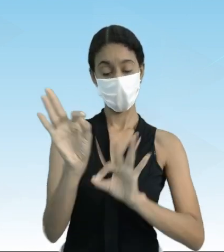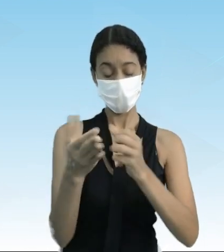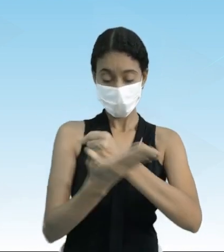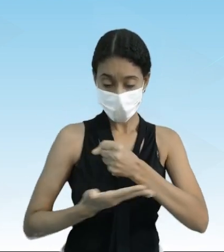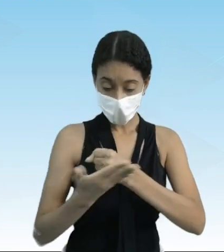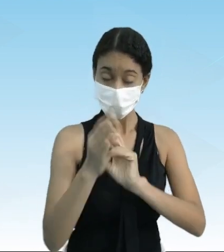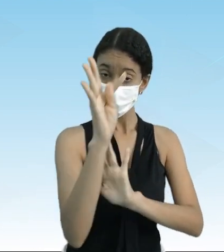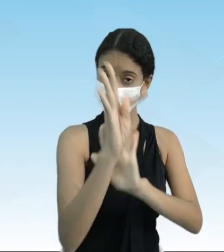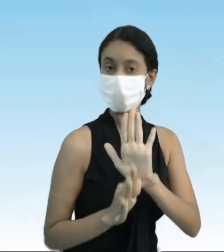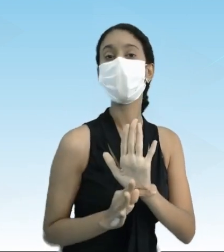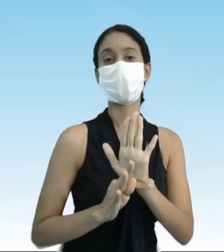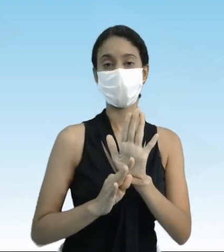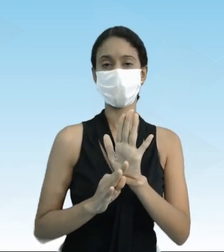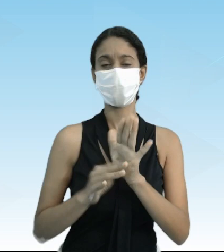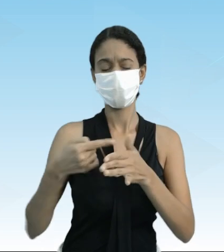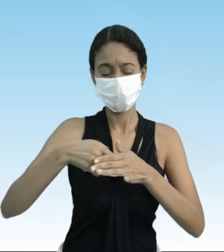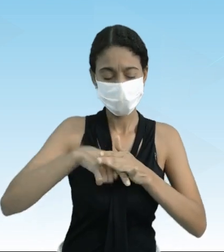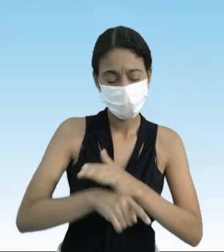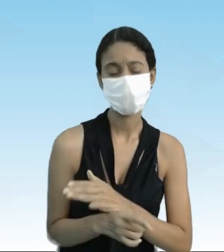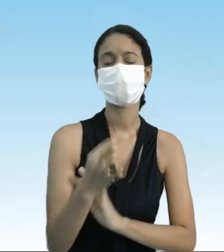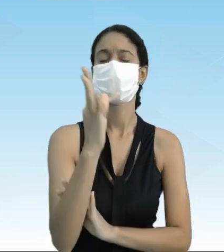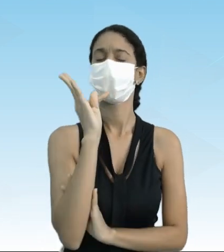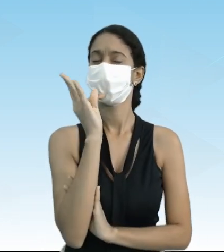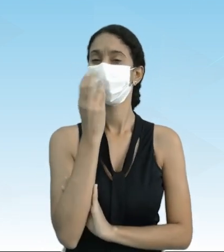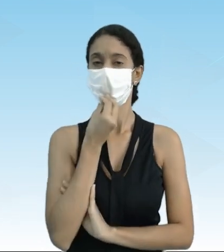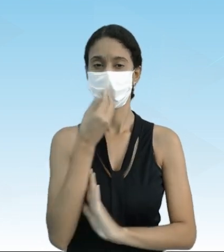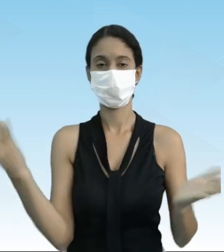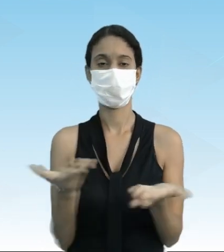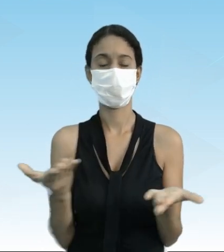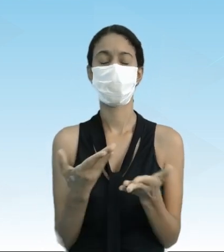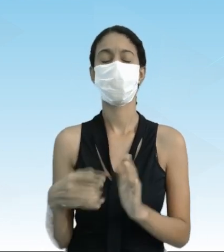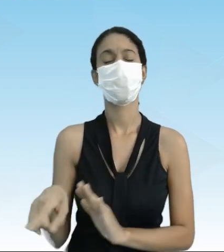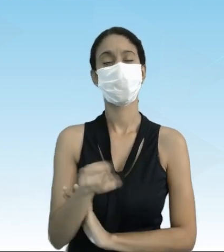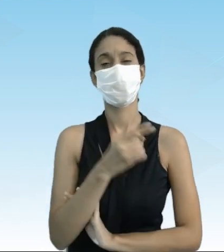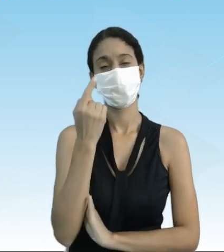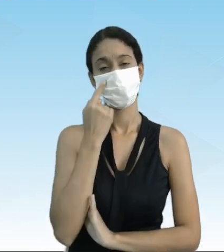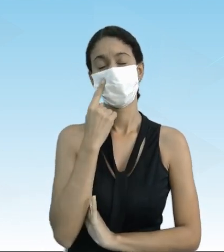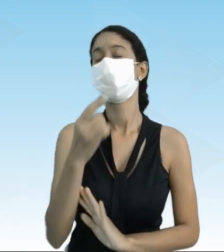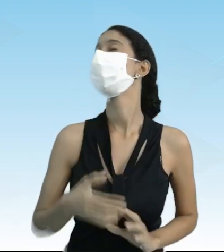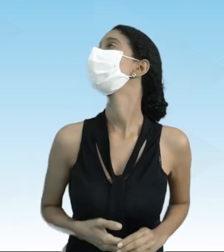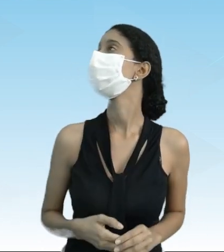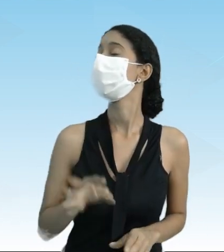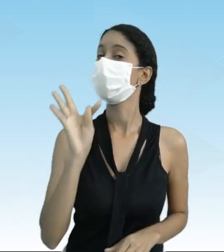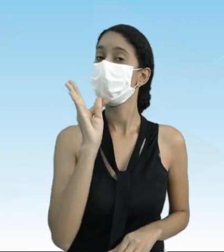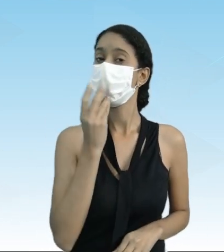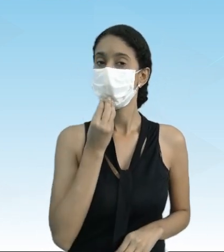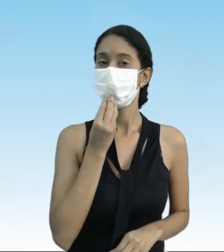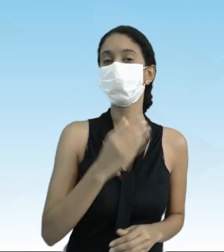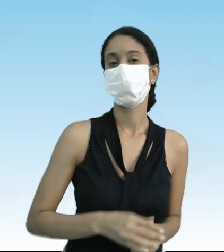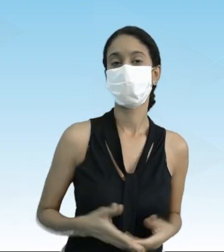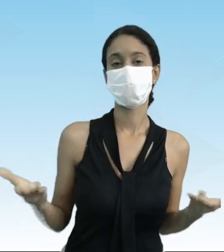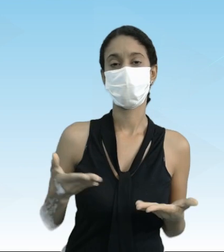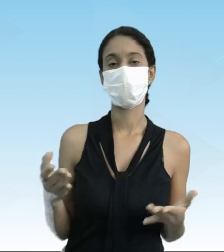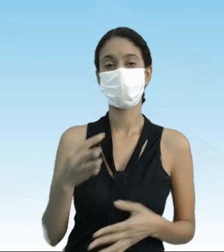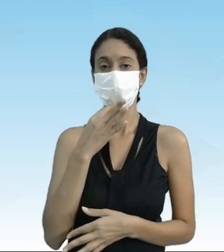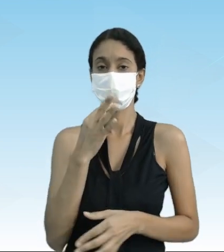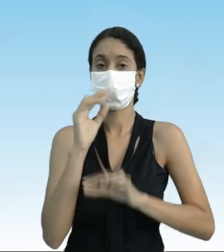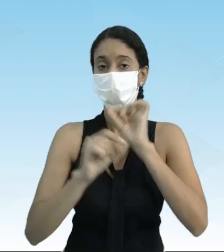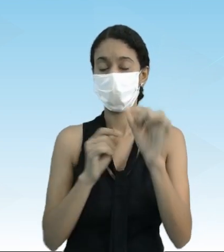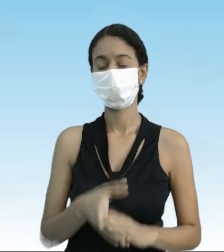alicerçar seu texto em conhecimentos. Vamos lá aqui? Trago para vocês esse conhecimento. Vamos lá, acompanhem comigo.